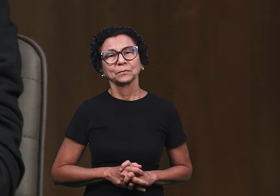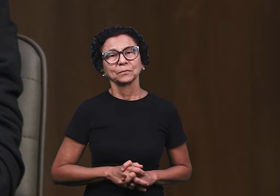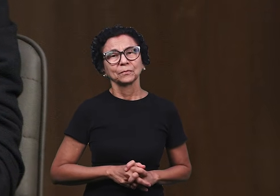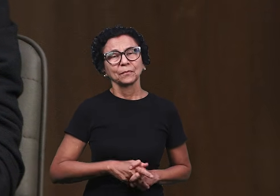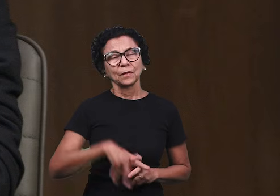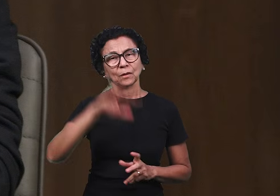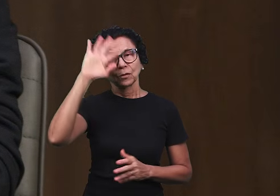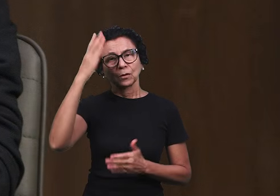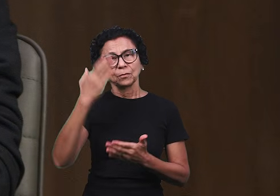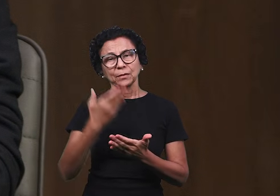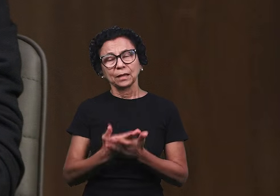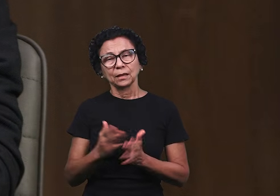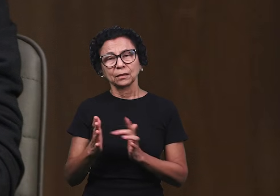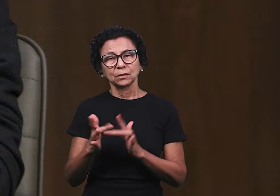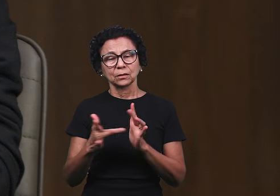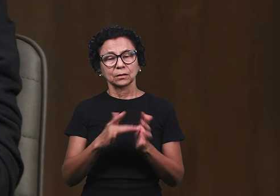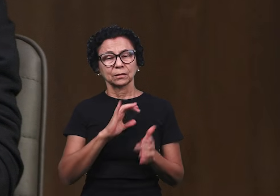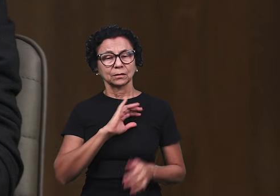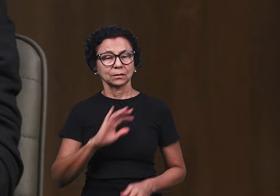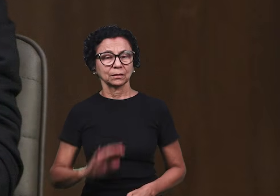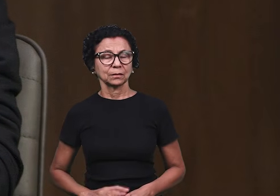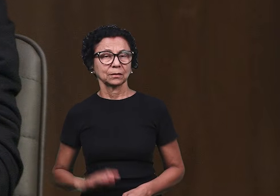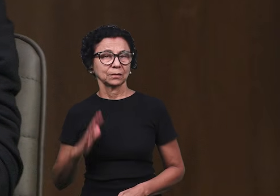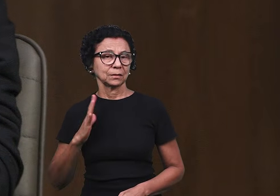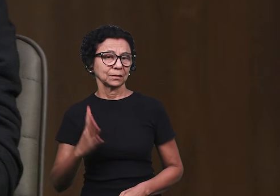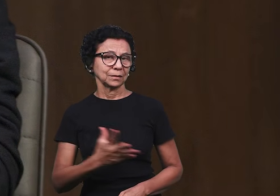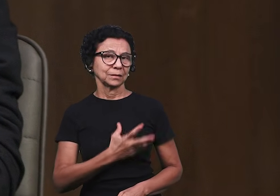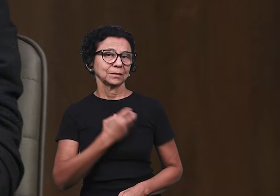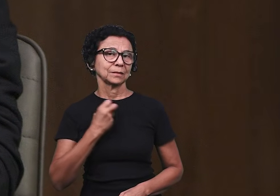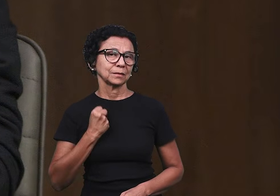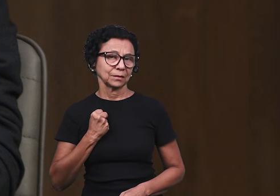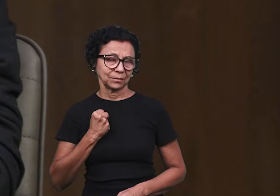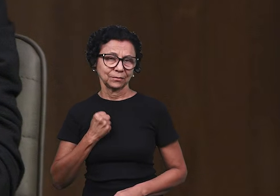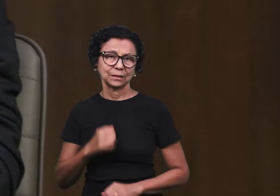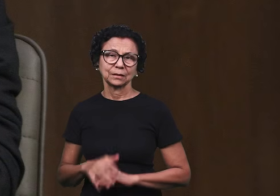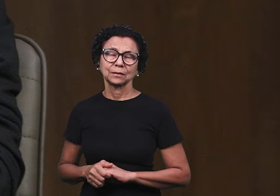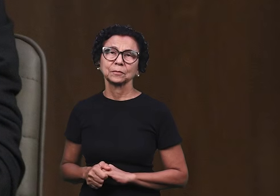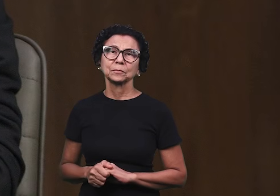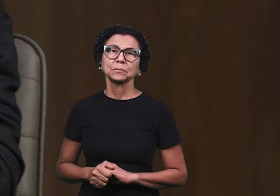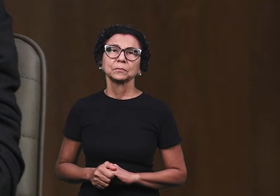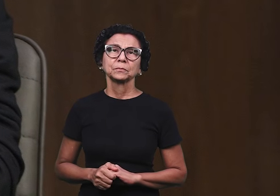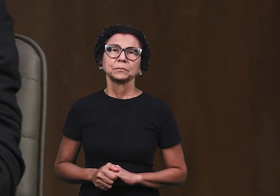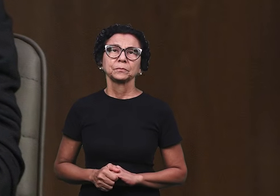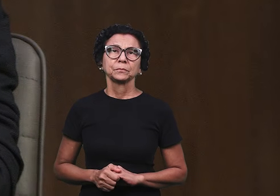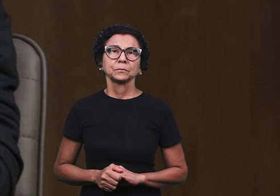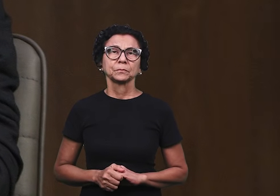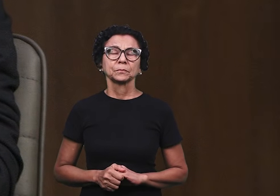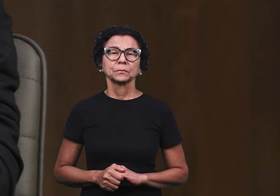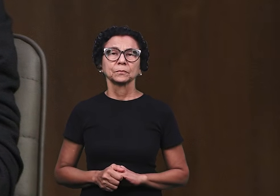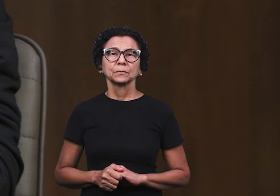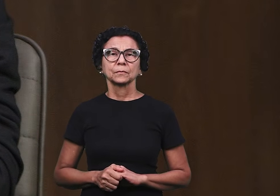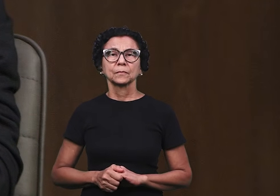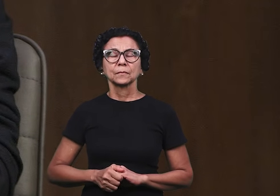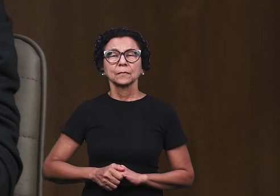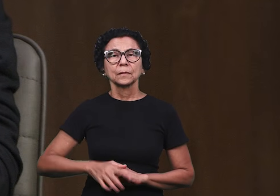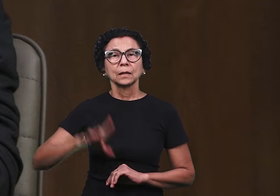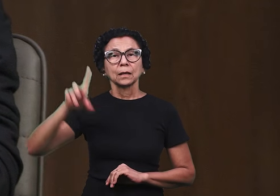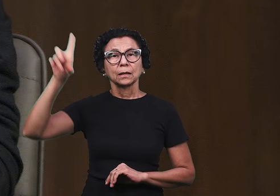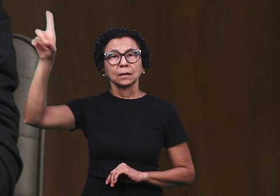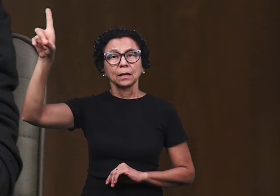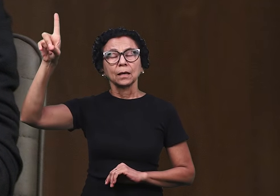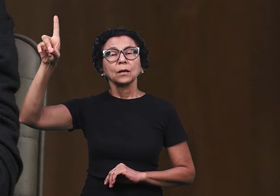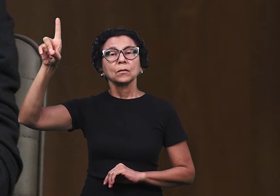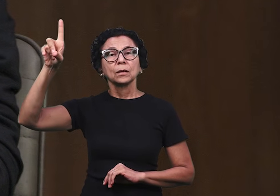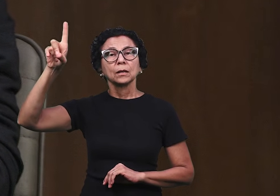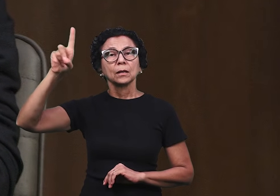na verdade absoluta da salvação em Cristo Jesus, porque ele é o elo de ligação. Então, quando fala Deus é